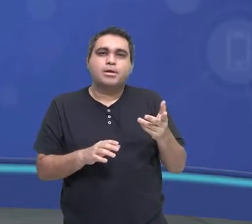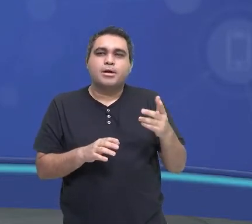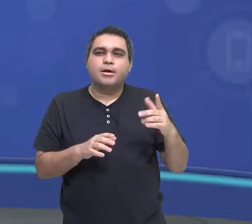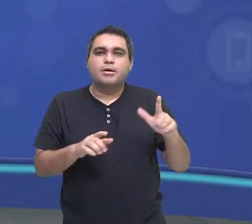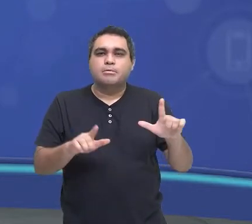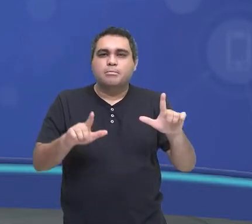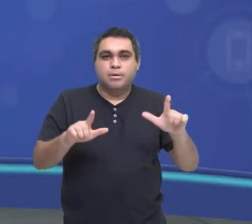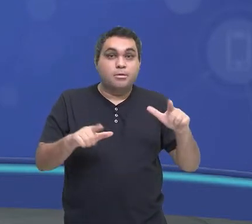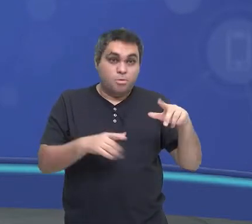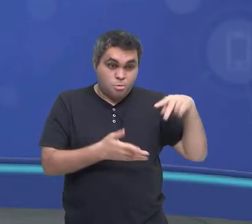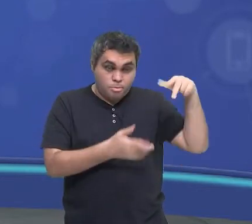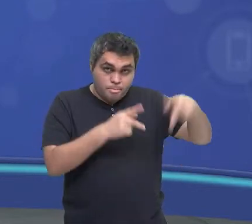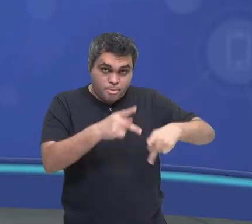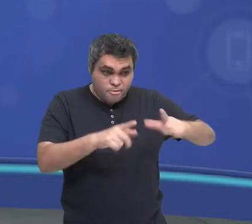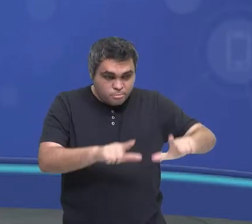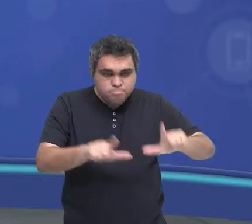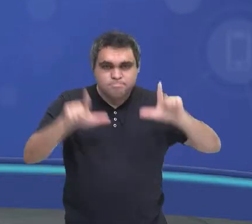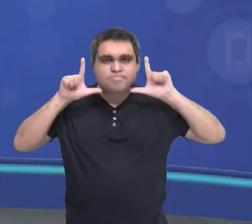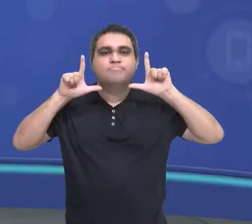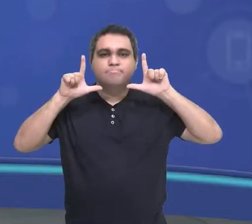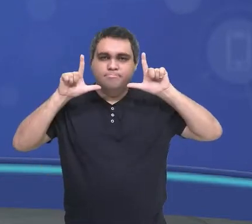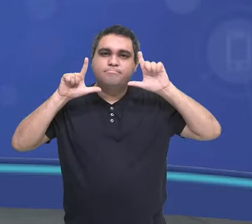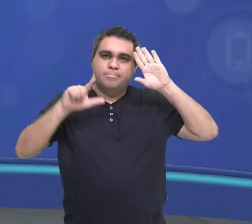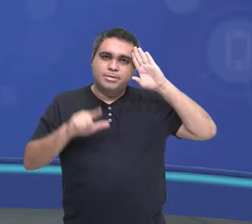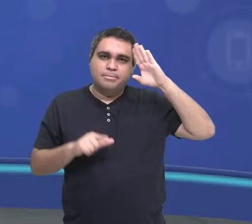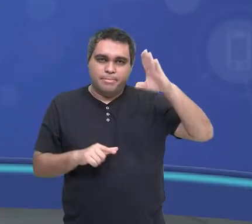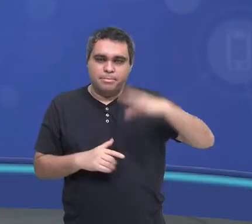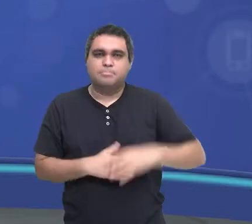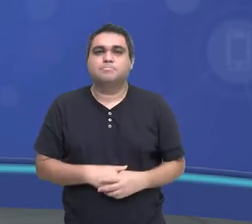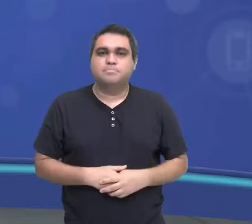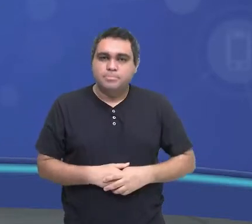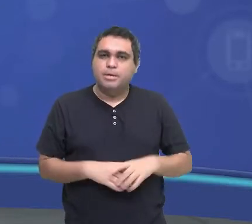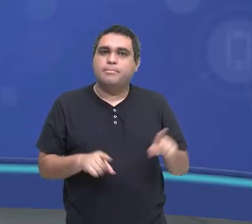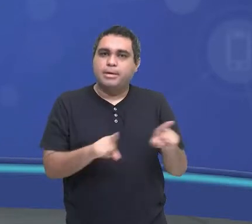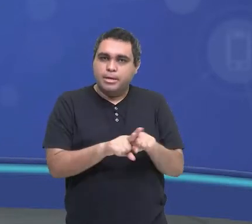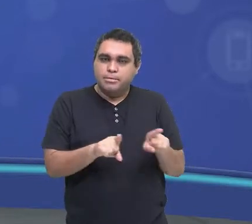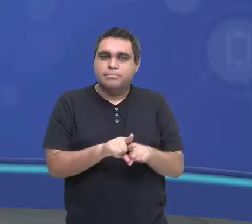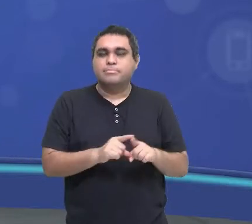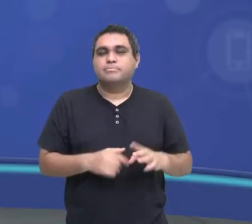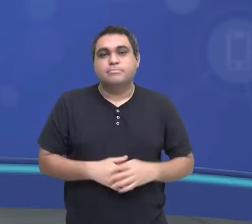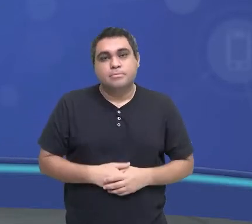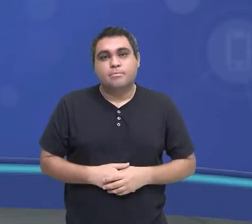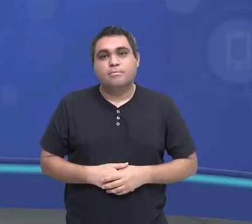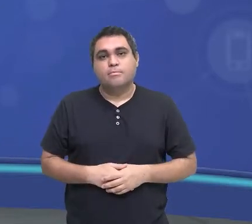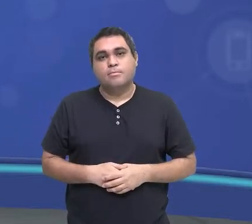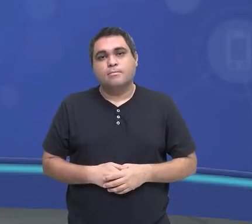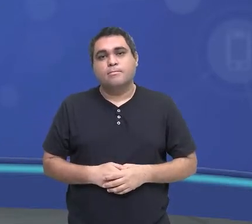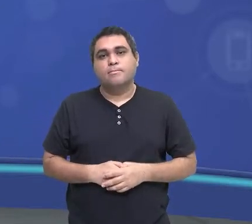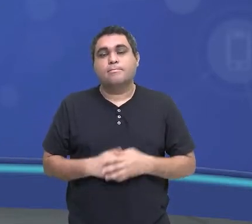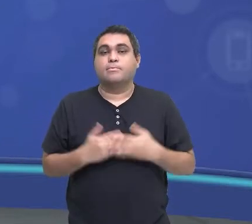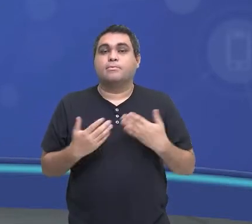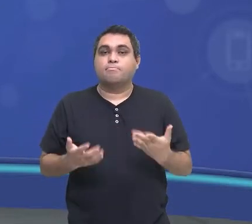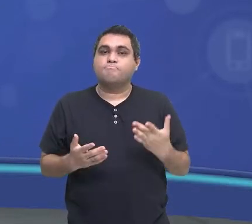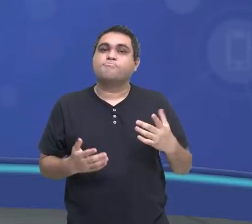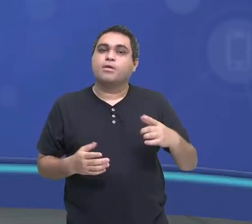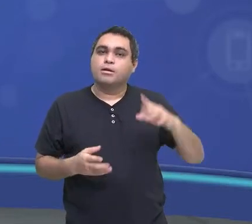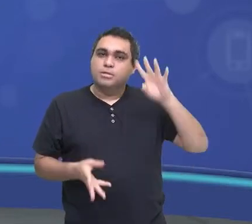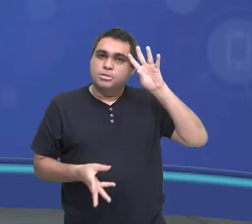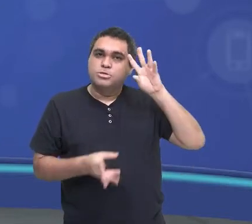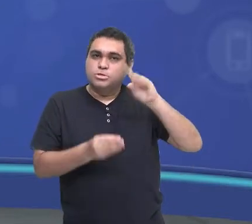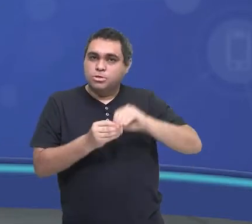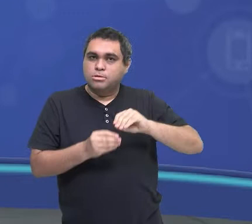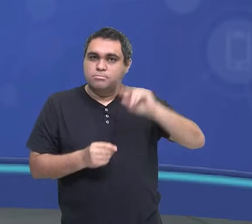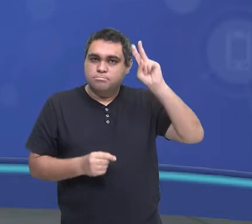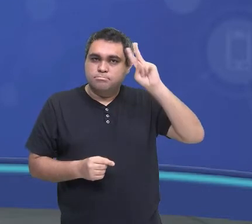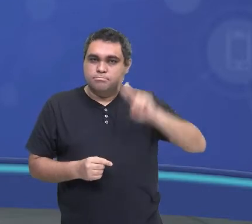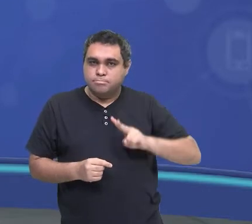da história, ele também vai fazer parte da história, vai ser um dos personagens da história. Então nessas crônicas históricas de Fernão Lopes, desses